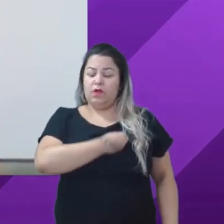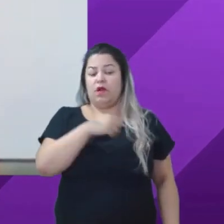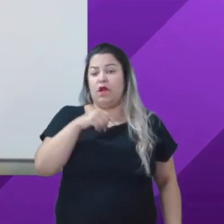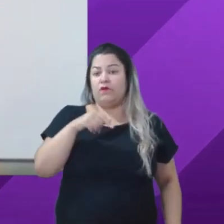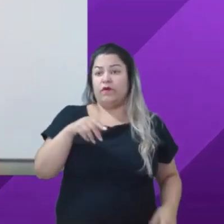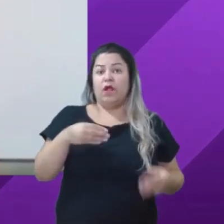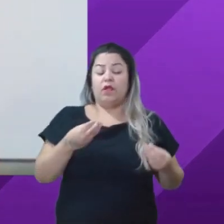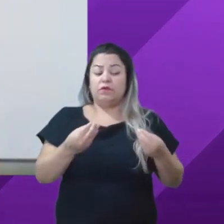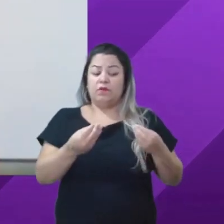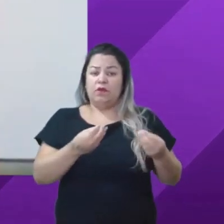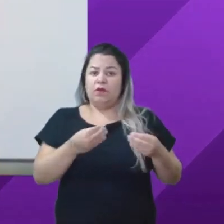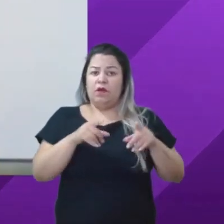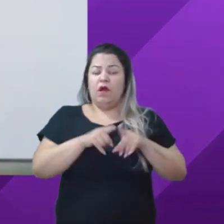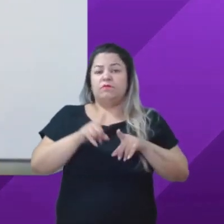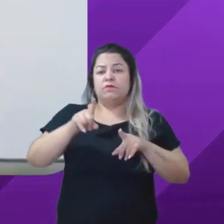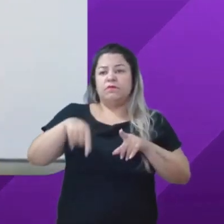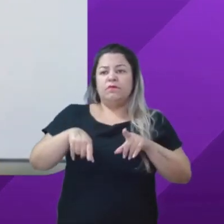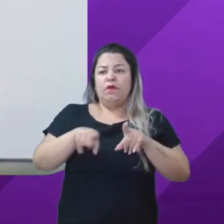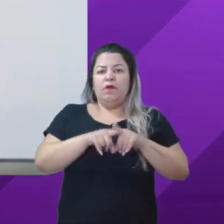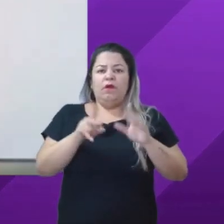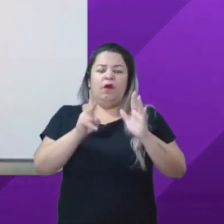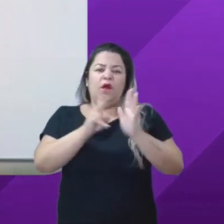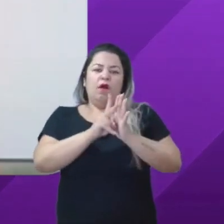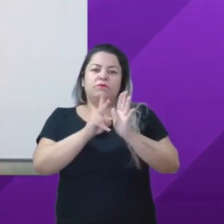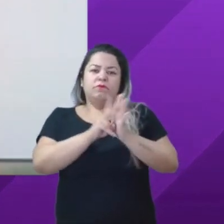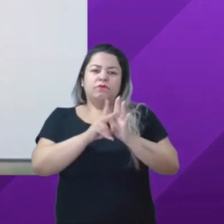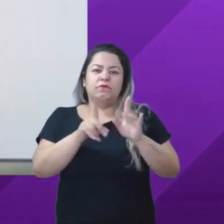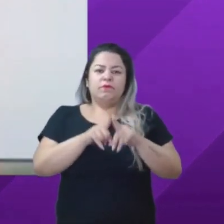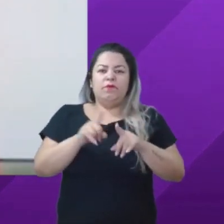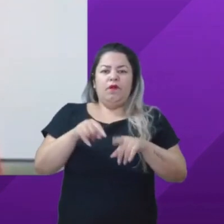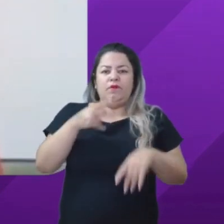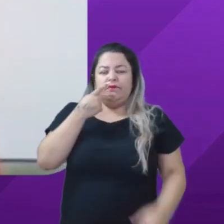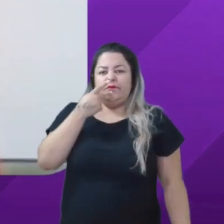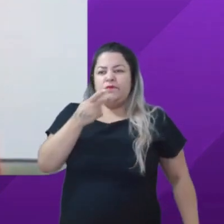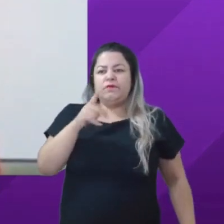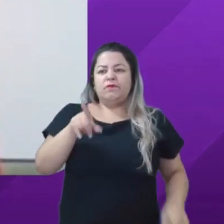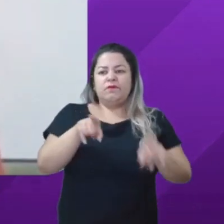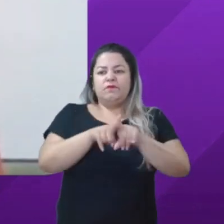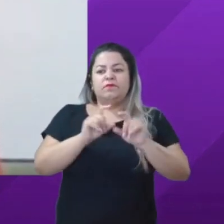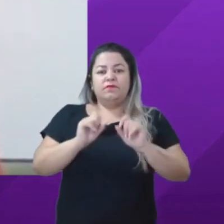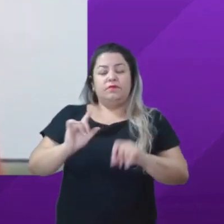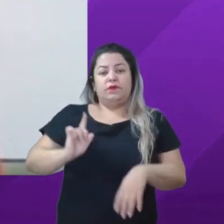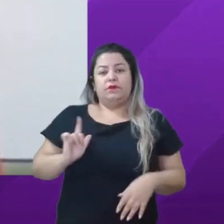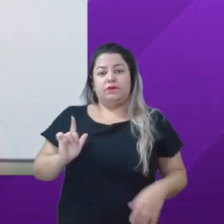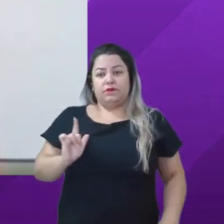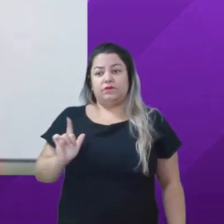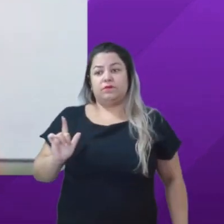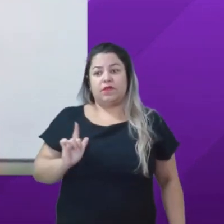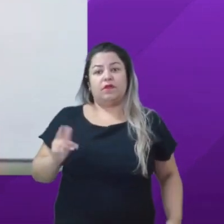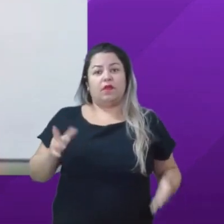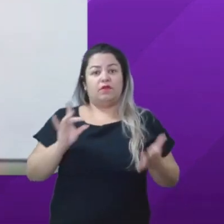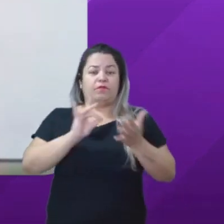se fossem povos primitivos, né? Essa era a narrativa que era constituída, né? Então, a